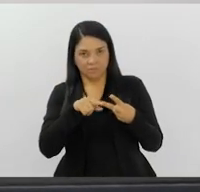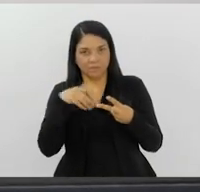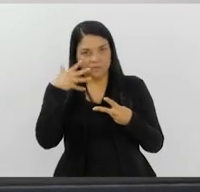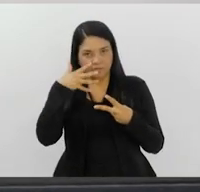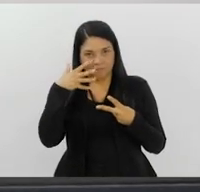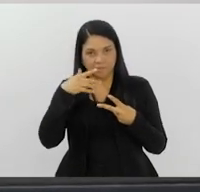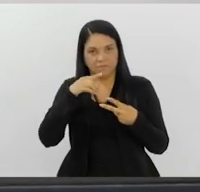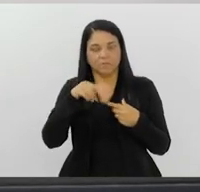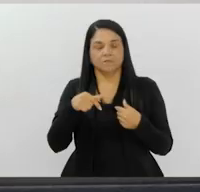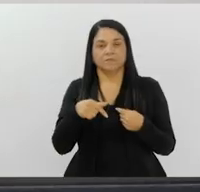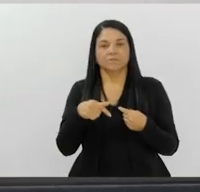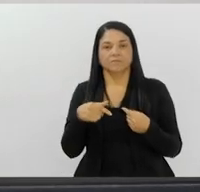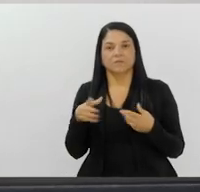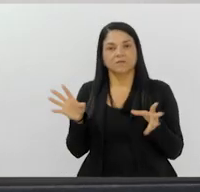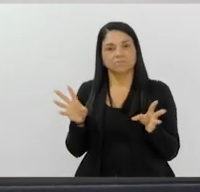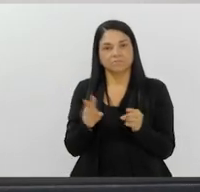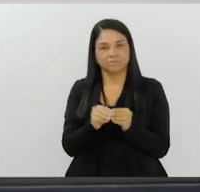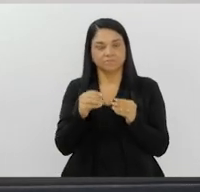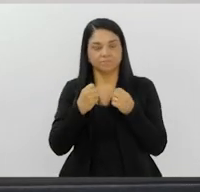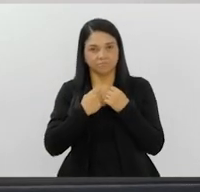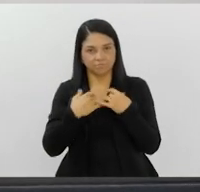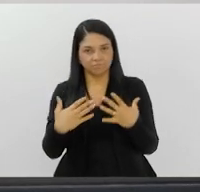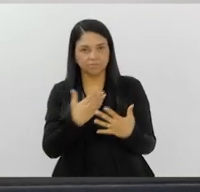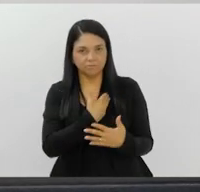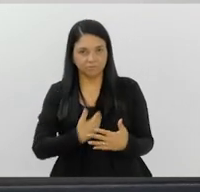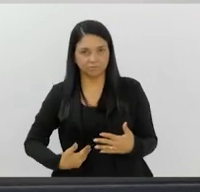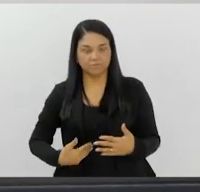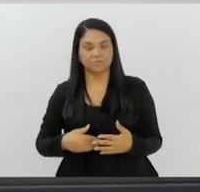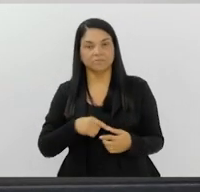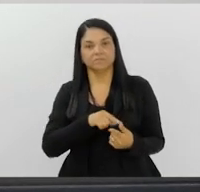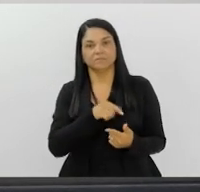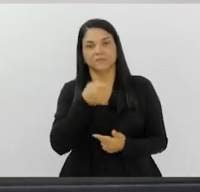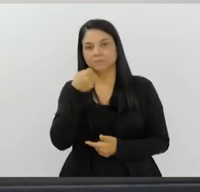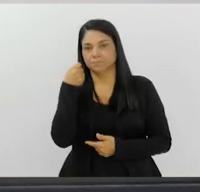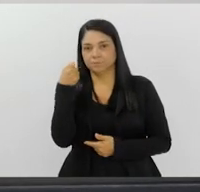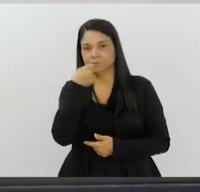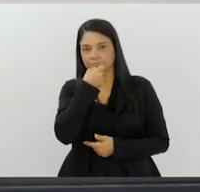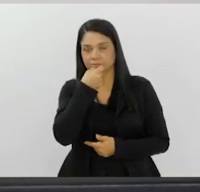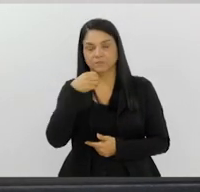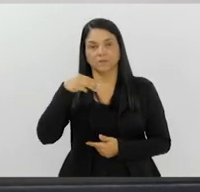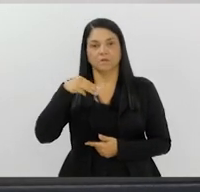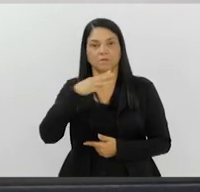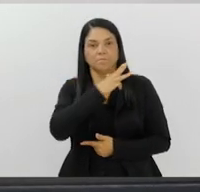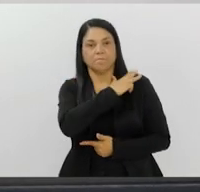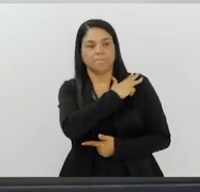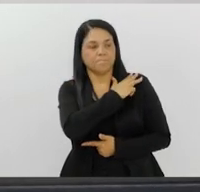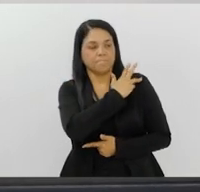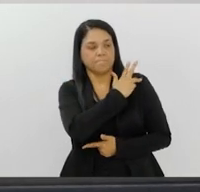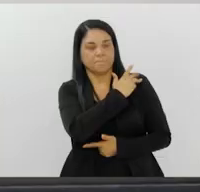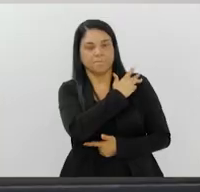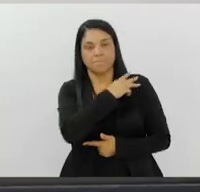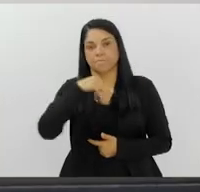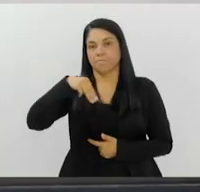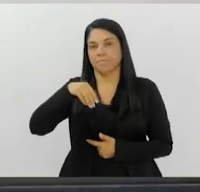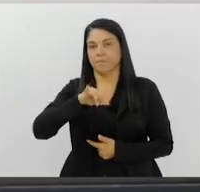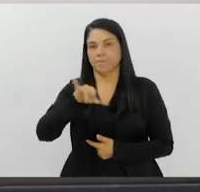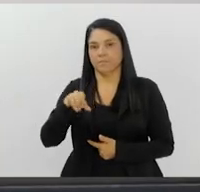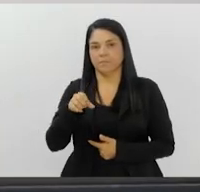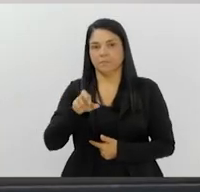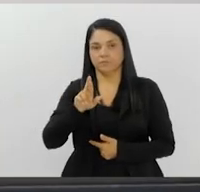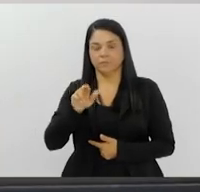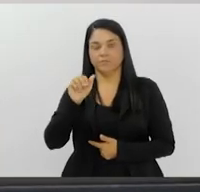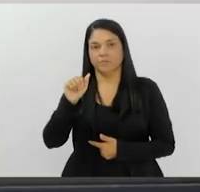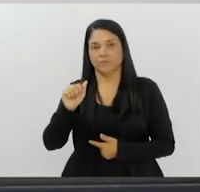concluir a nossa eh audiência então passo agora pro Major agdan E agradecendo mais uma vez a